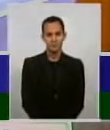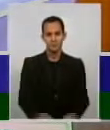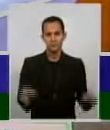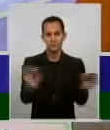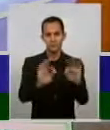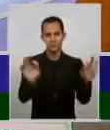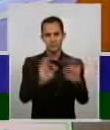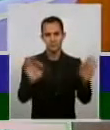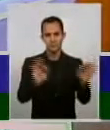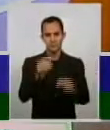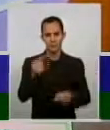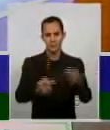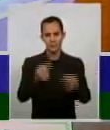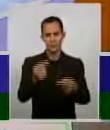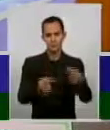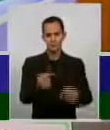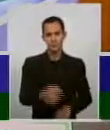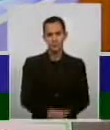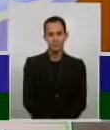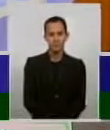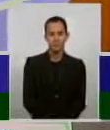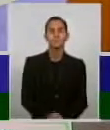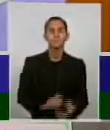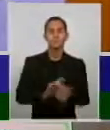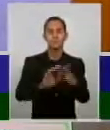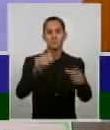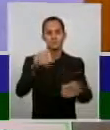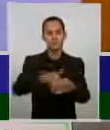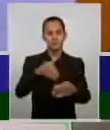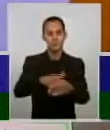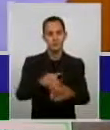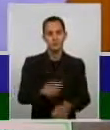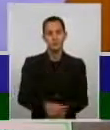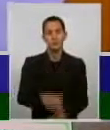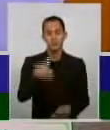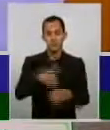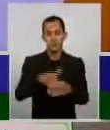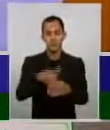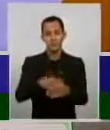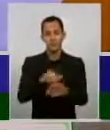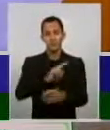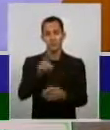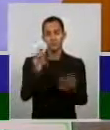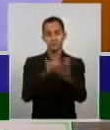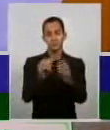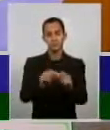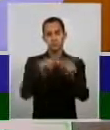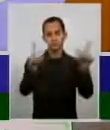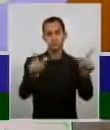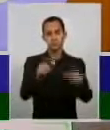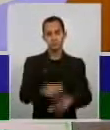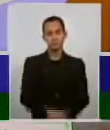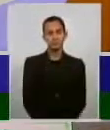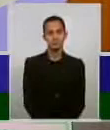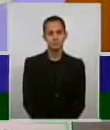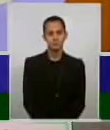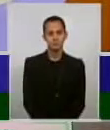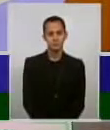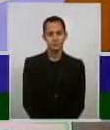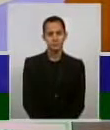Não havendo quem queira discutir, está em votação. A votação é nominal, maioria absoluta.